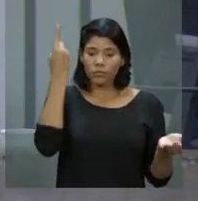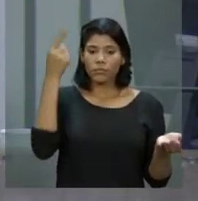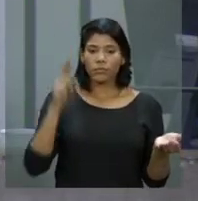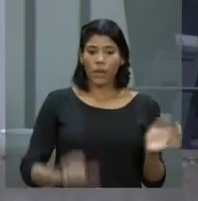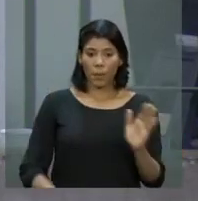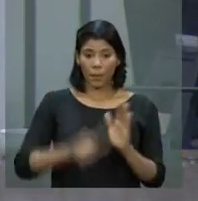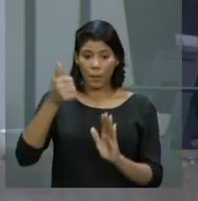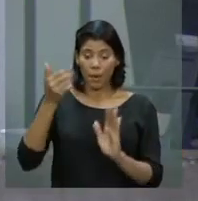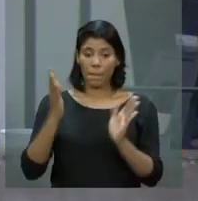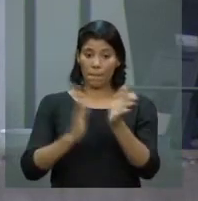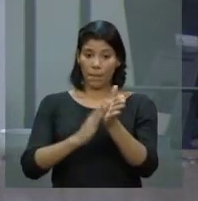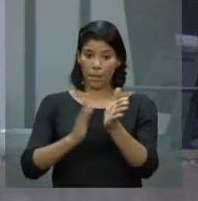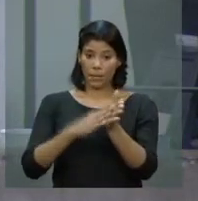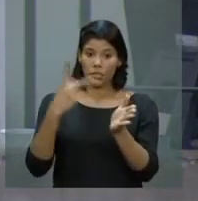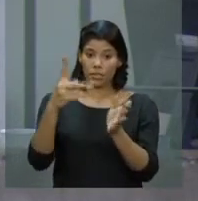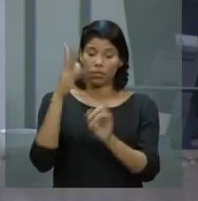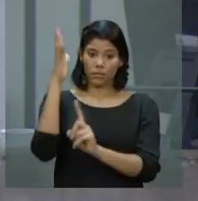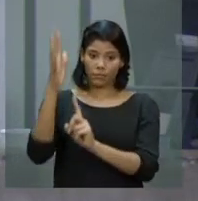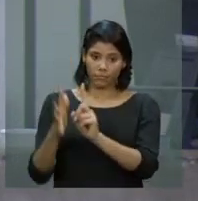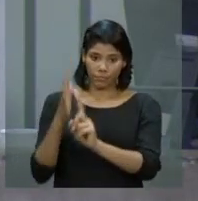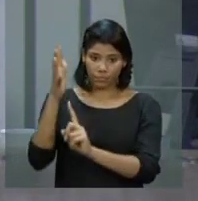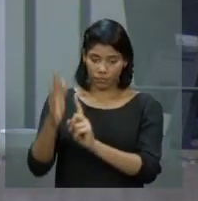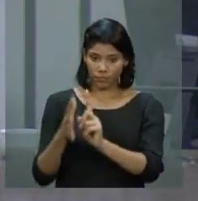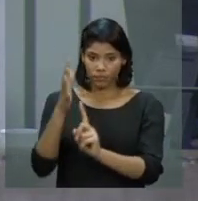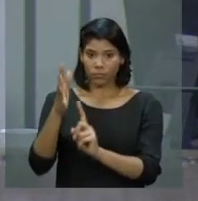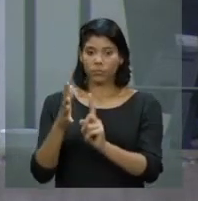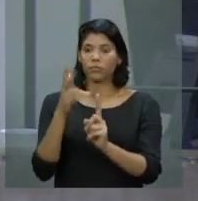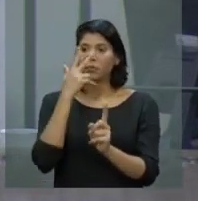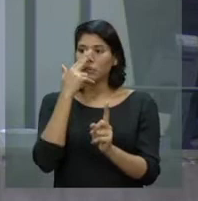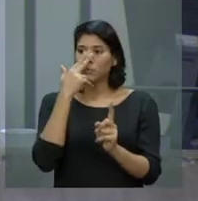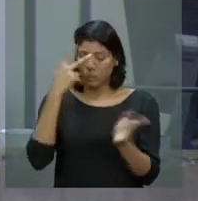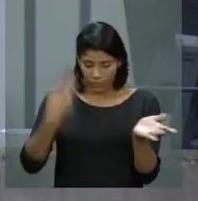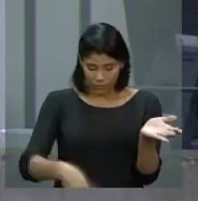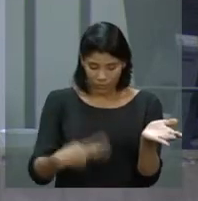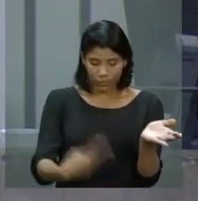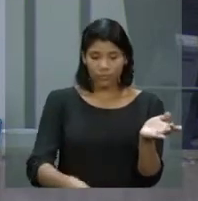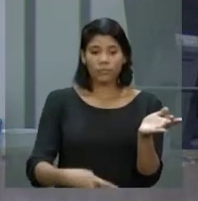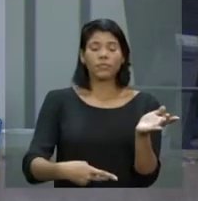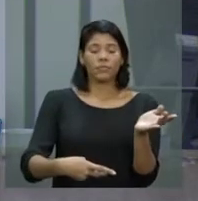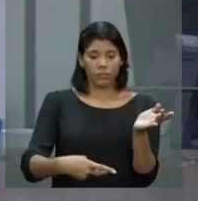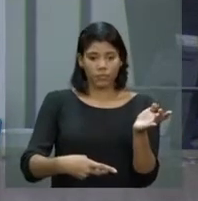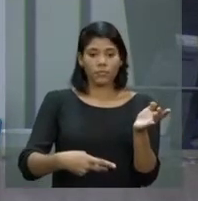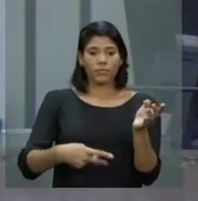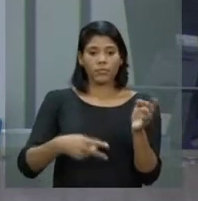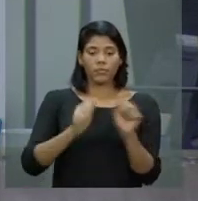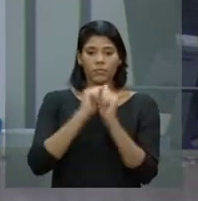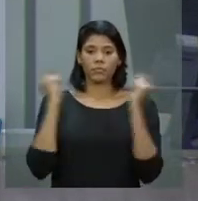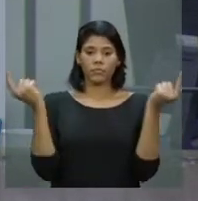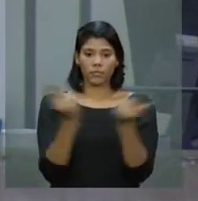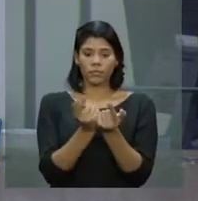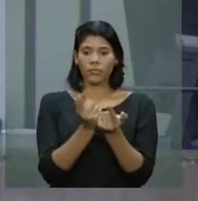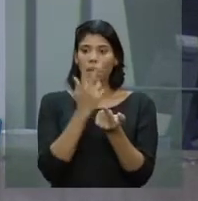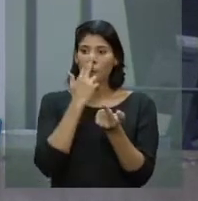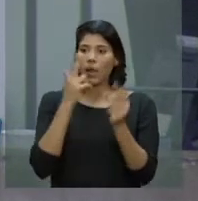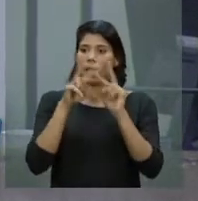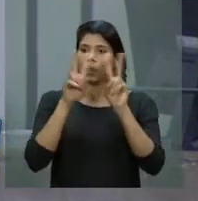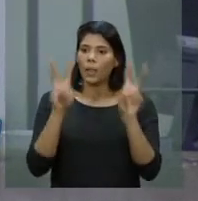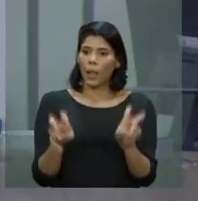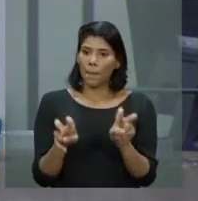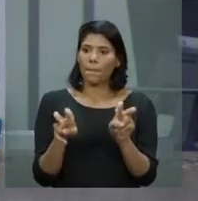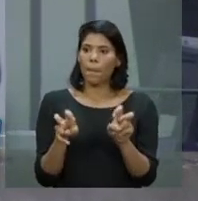primeiro parabenizar o seu pronunciamento, que traz aqui essa casa, um assunto tão atual como nunca, né? Nós